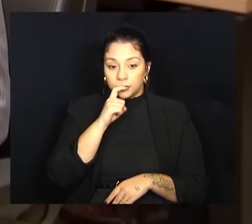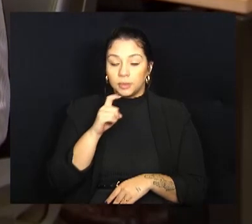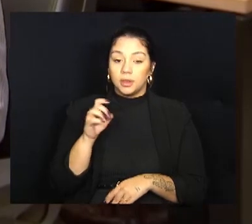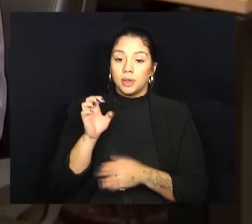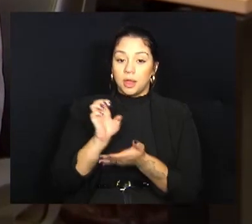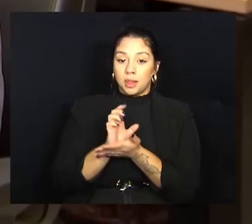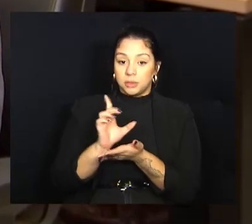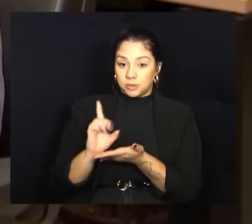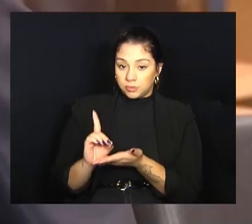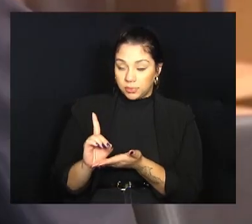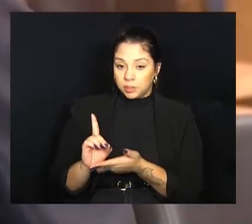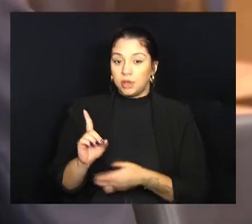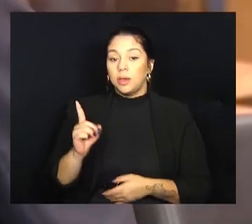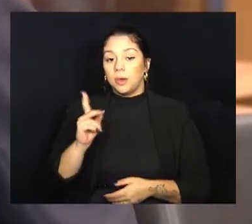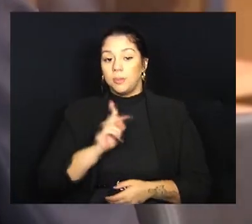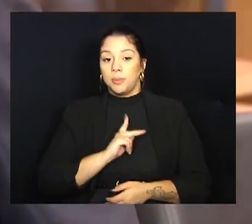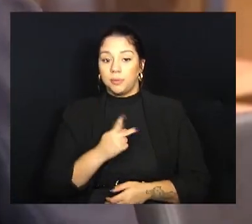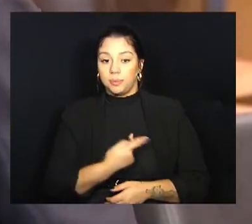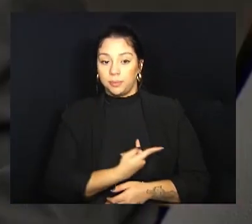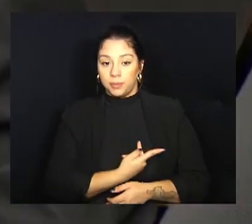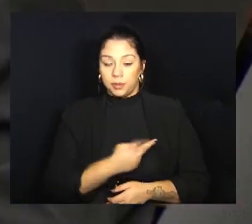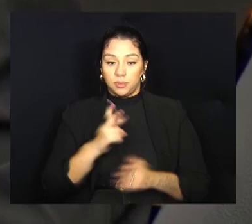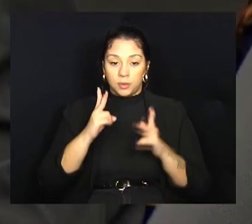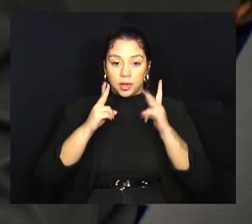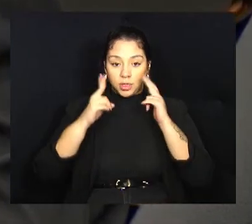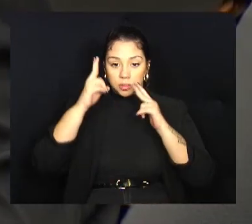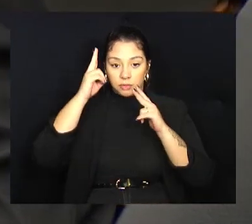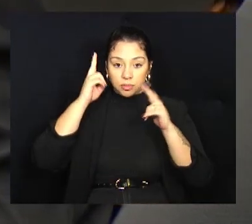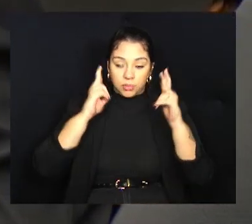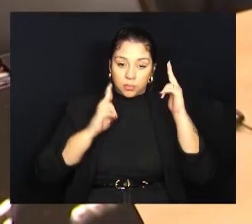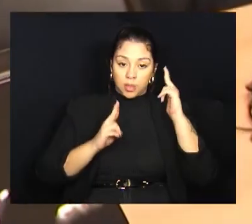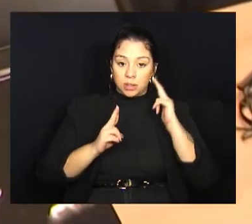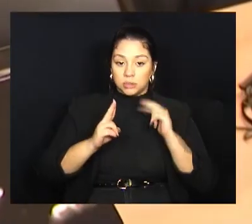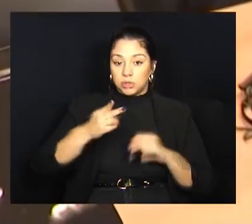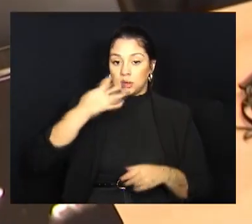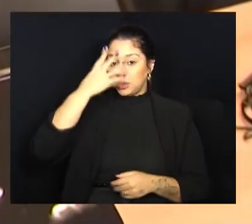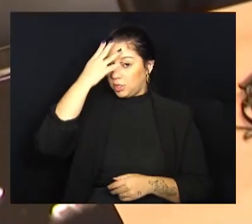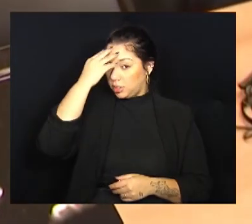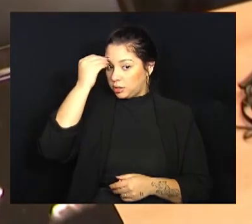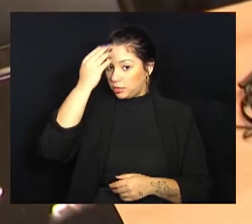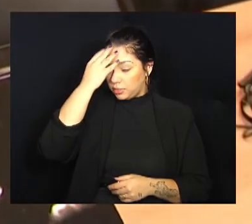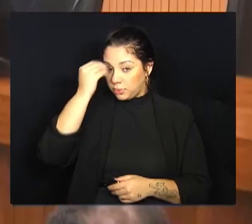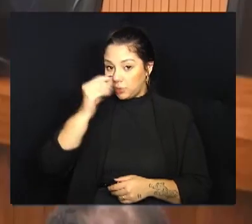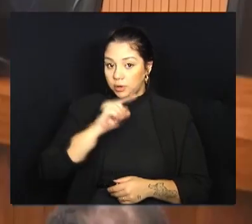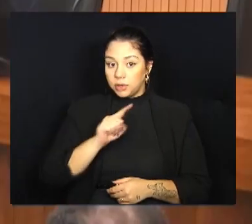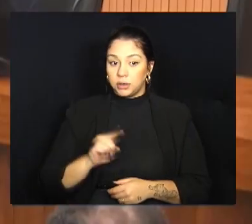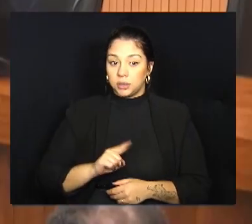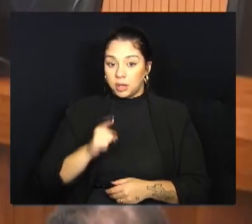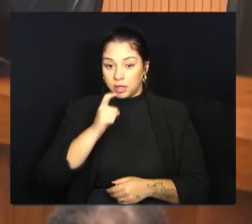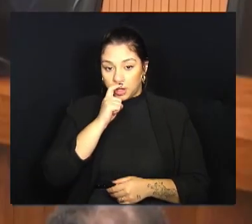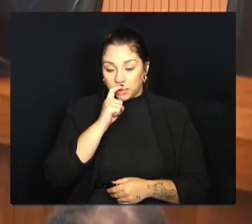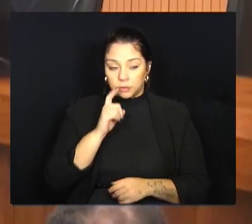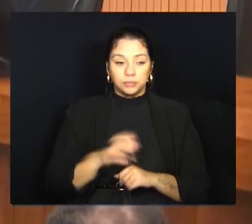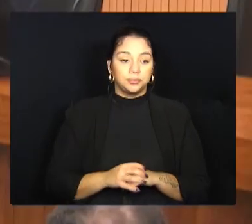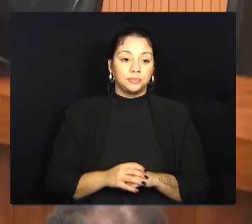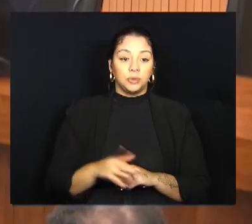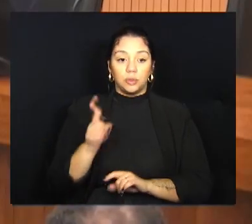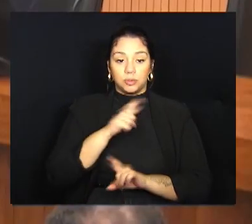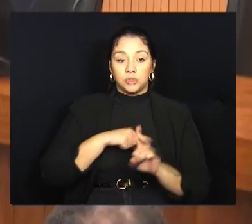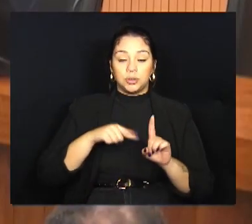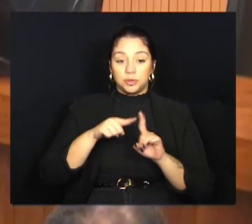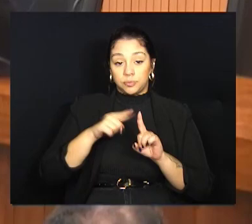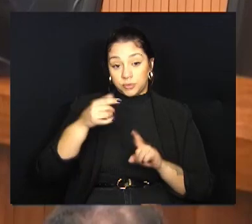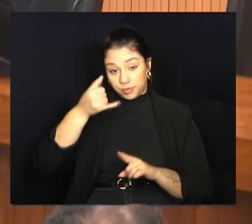Ribeiro, Paulo Haddad, Edivaldo Cabelo, Jair da Farmácia e Zé Carlos, com o objetivo de prevenção